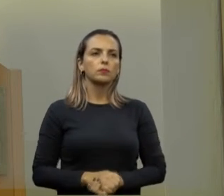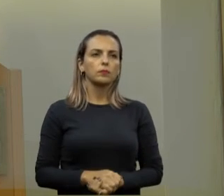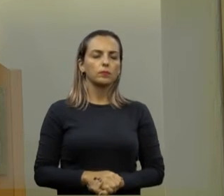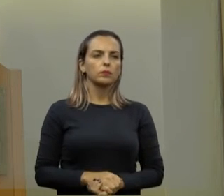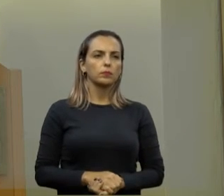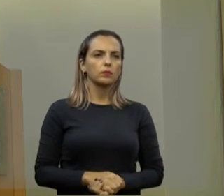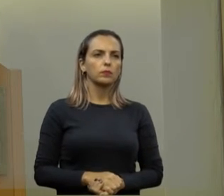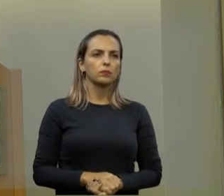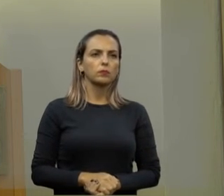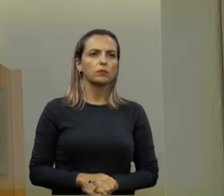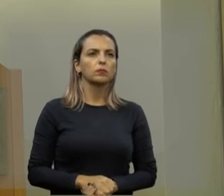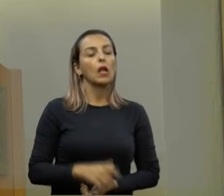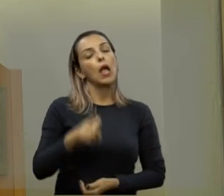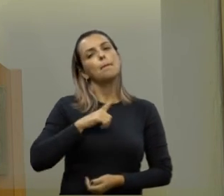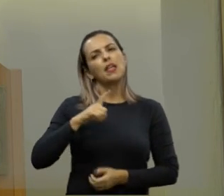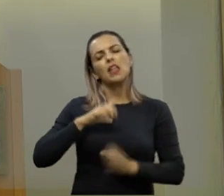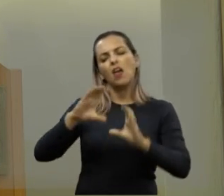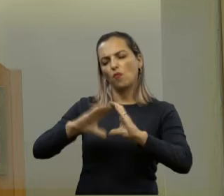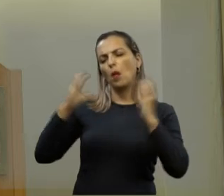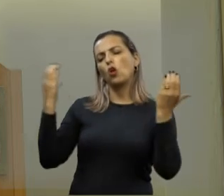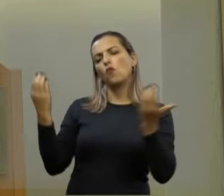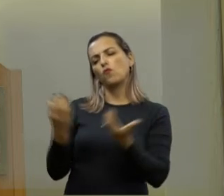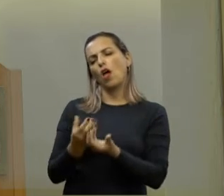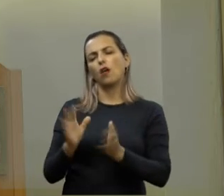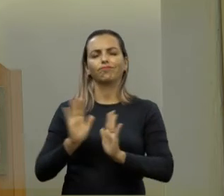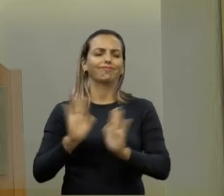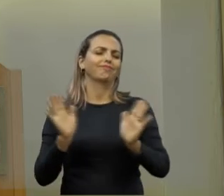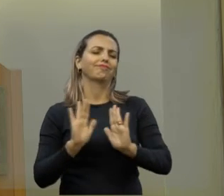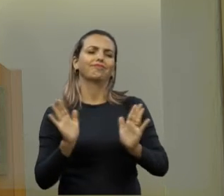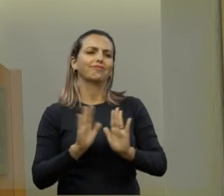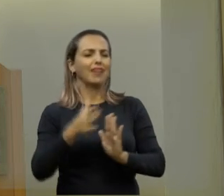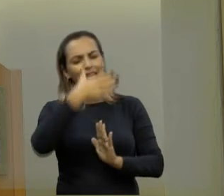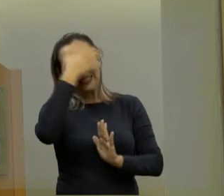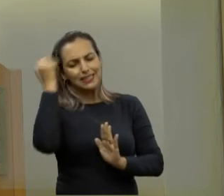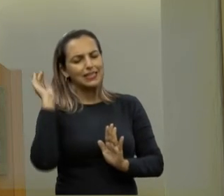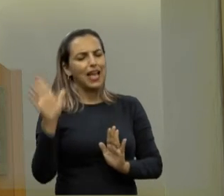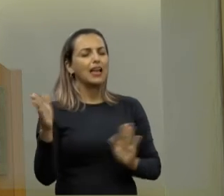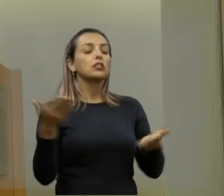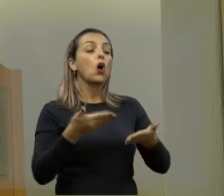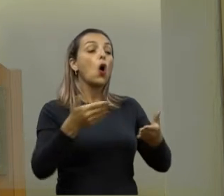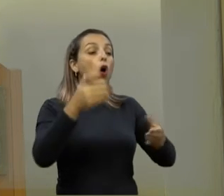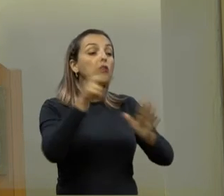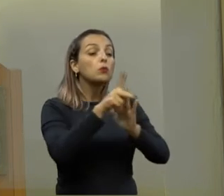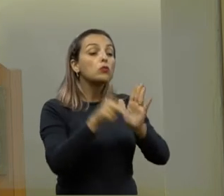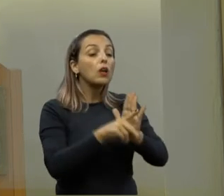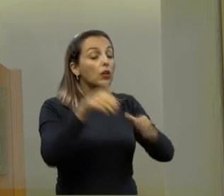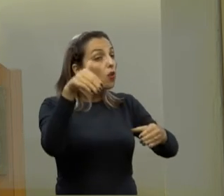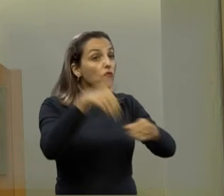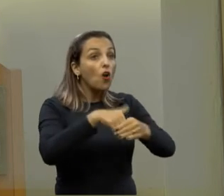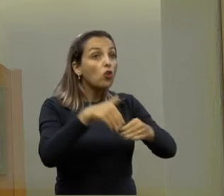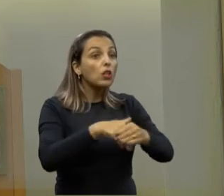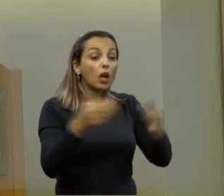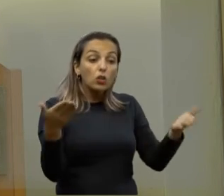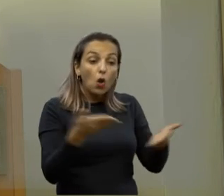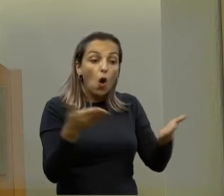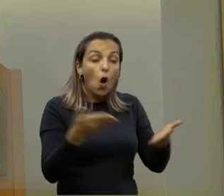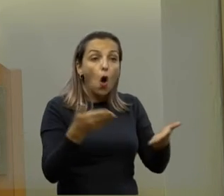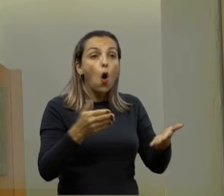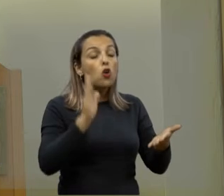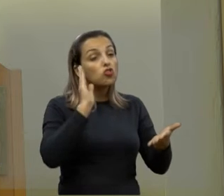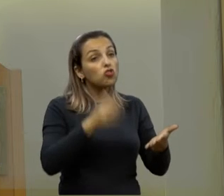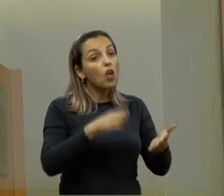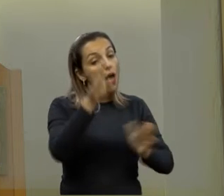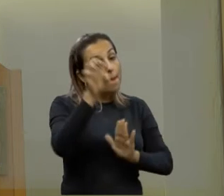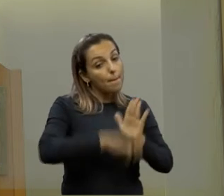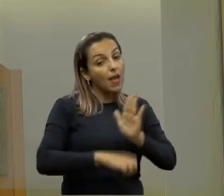não que conferência por favor hoje já estão voltando esquece a conferência então voltando hoje estamos voltando vamos voltar